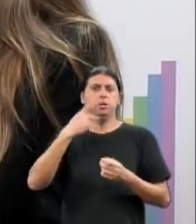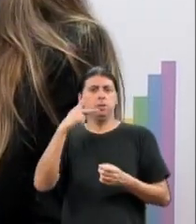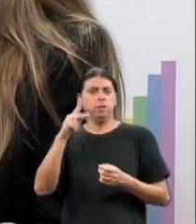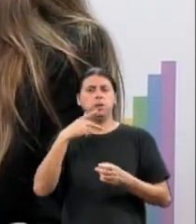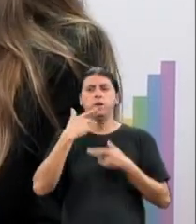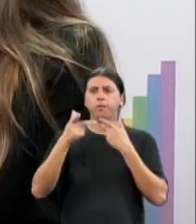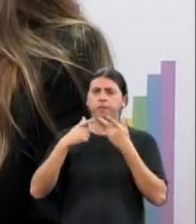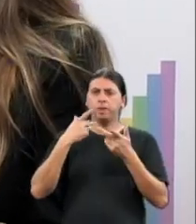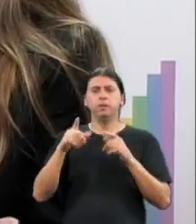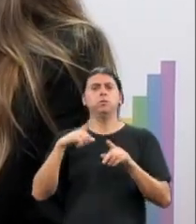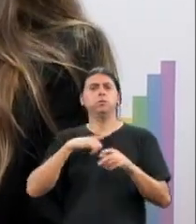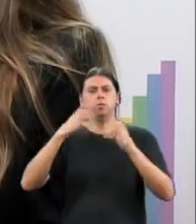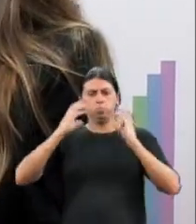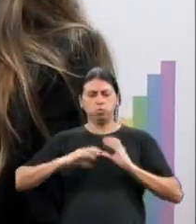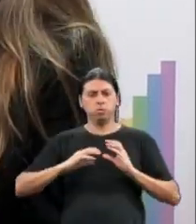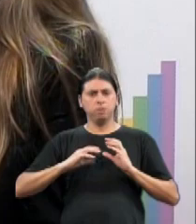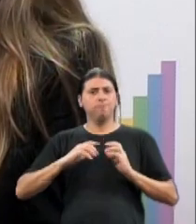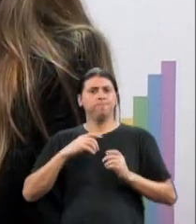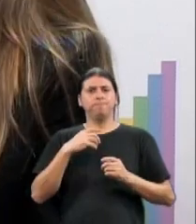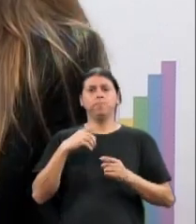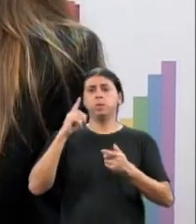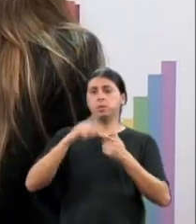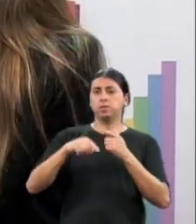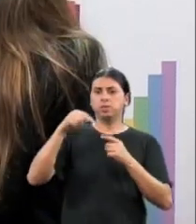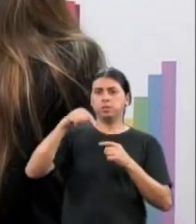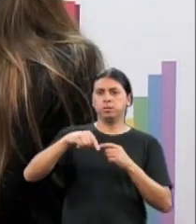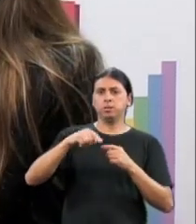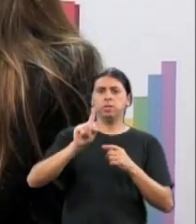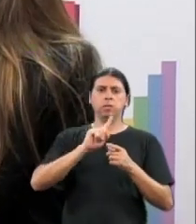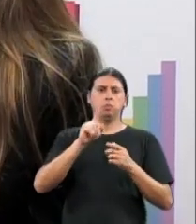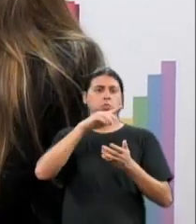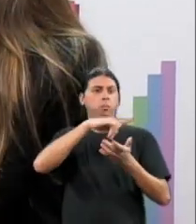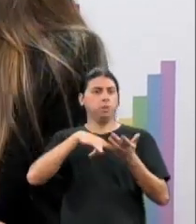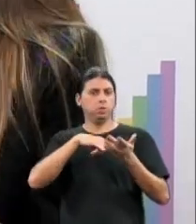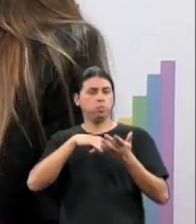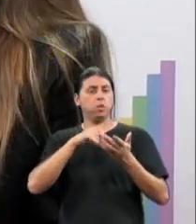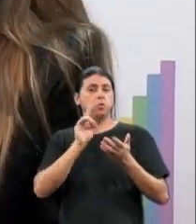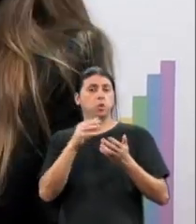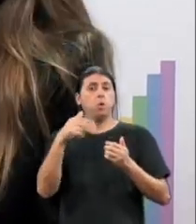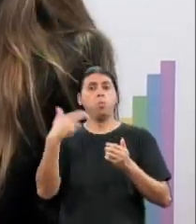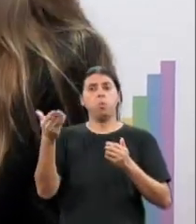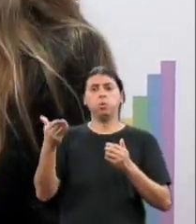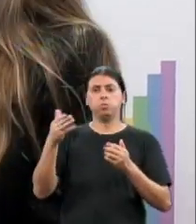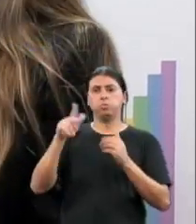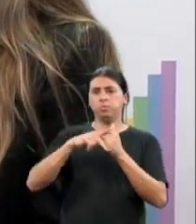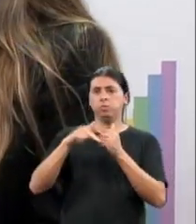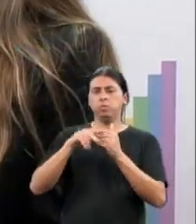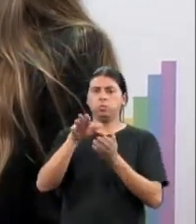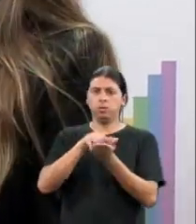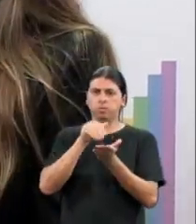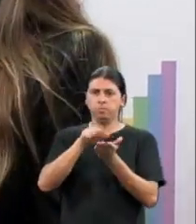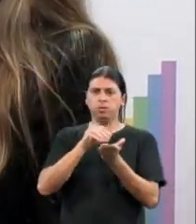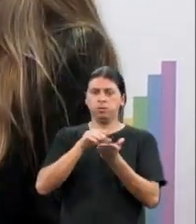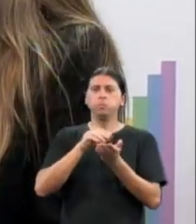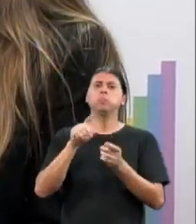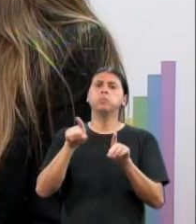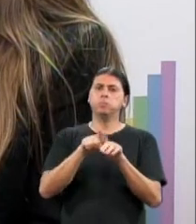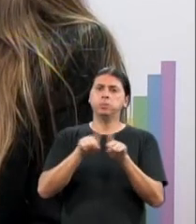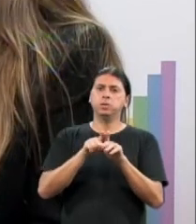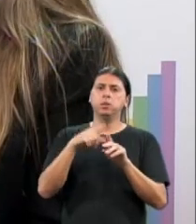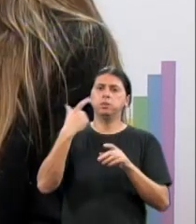fala, essa postura não é adequada nesse documento do papel impresso, nessa letra que eu